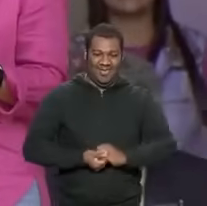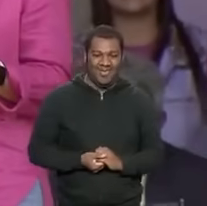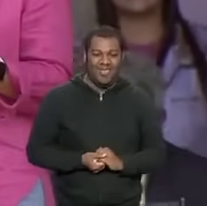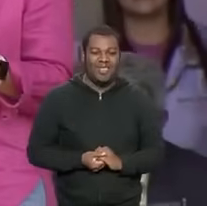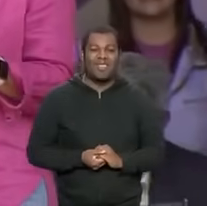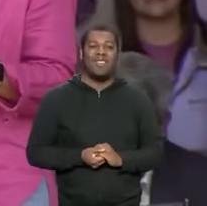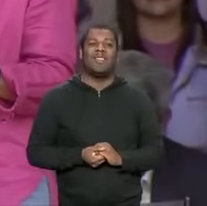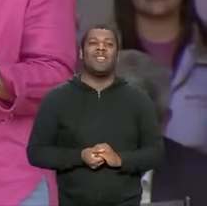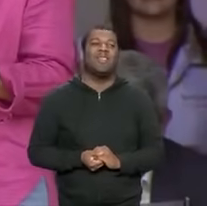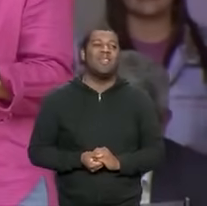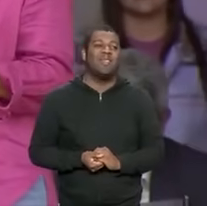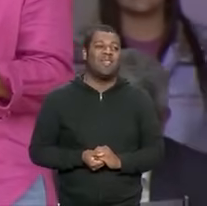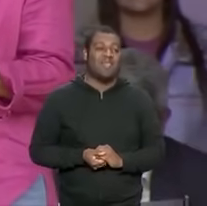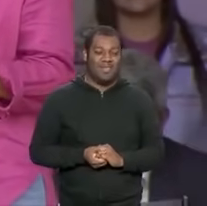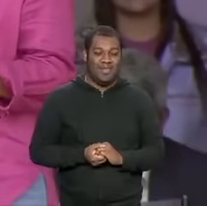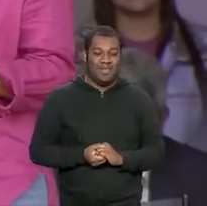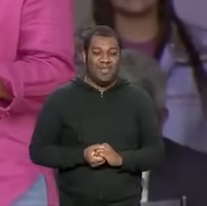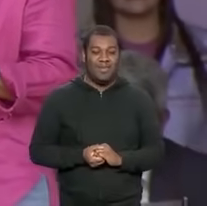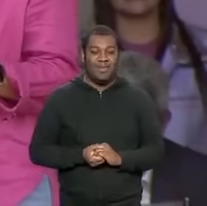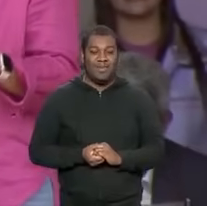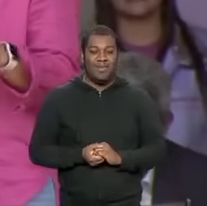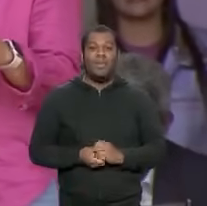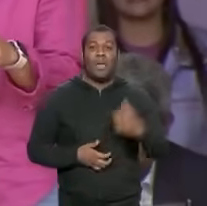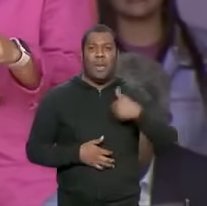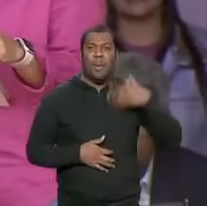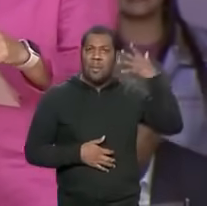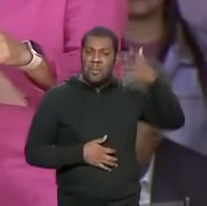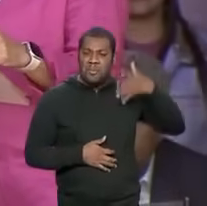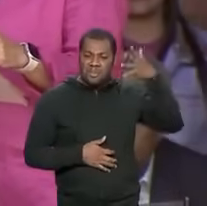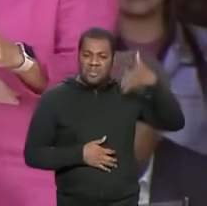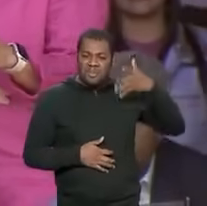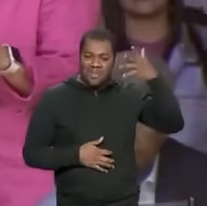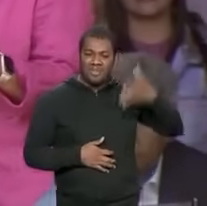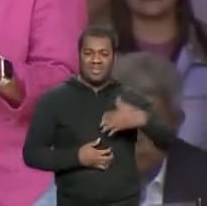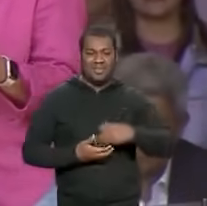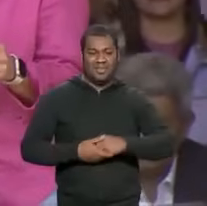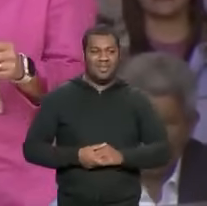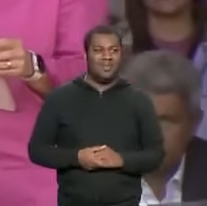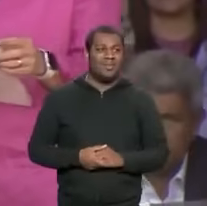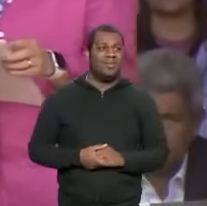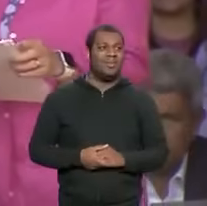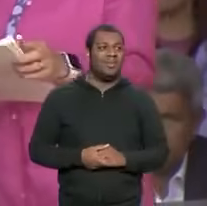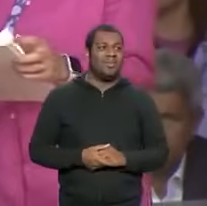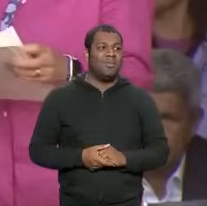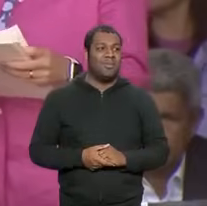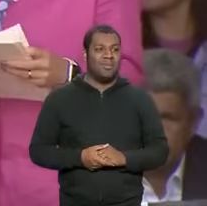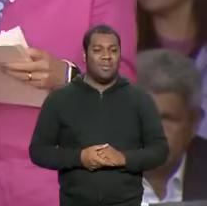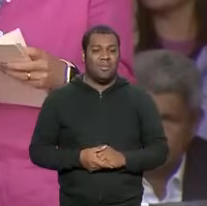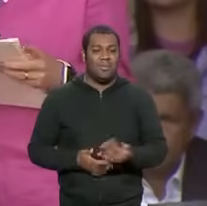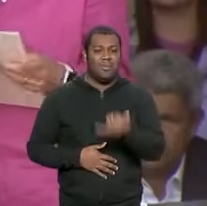eu quero começar a minha fala pedindo desculpa para